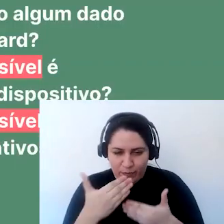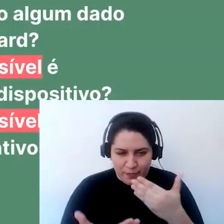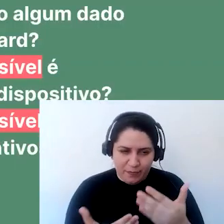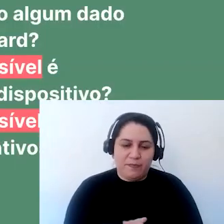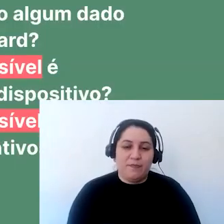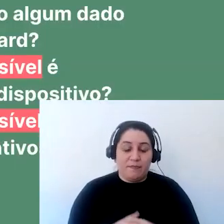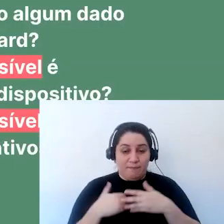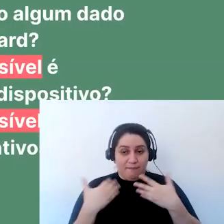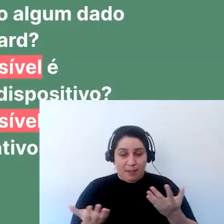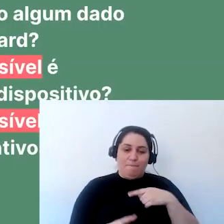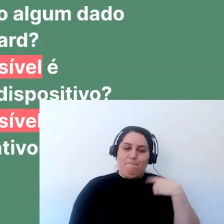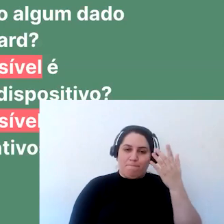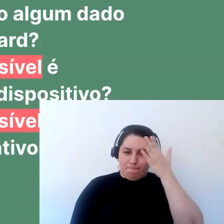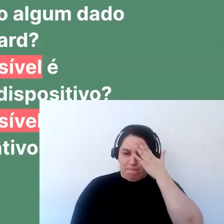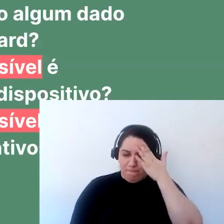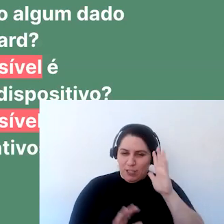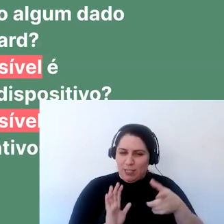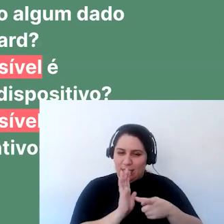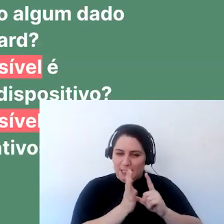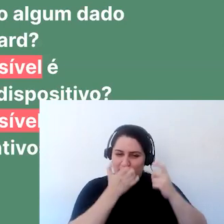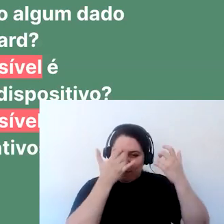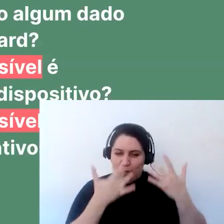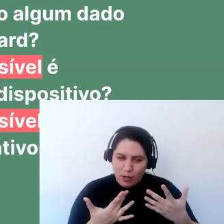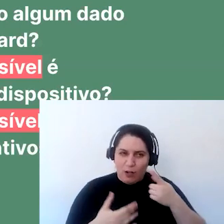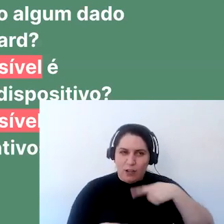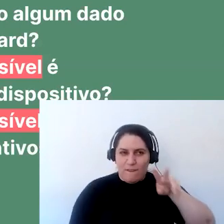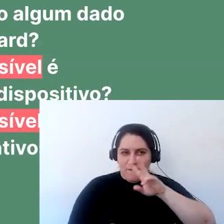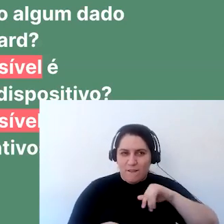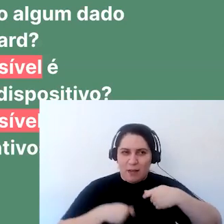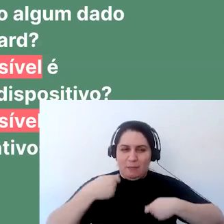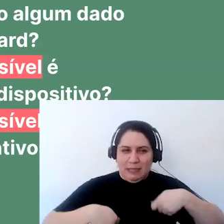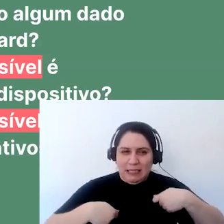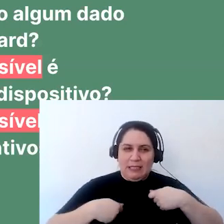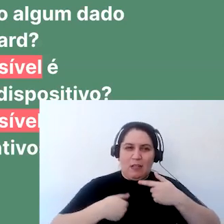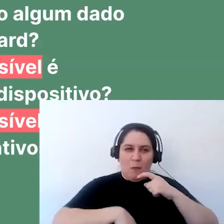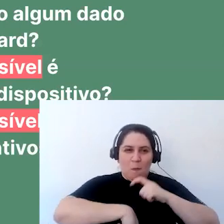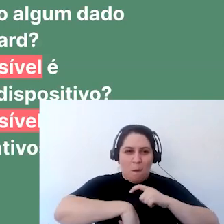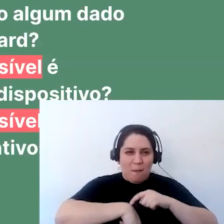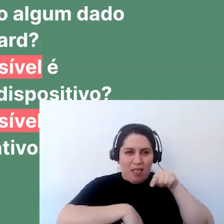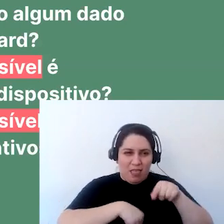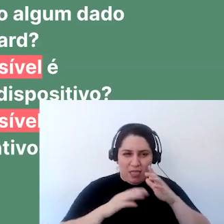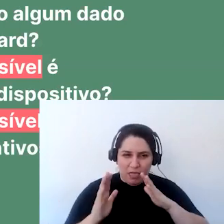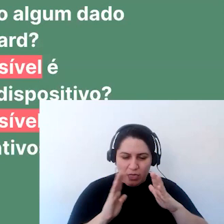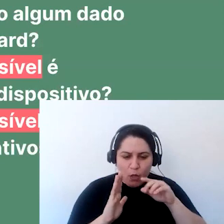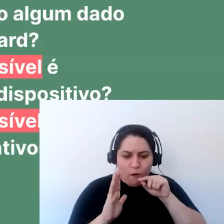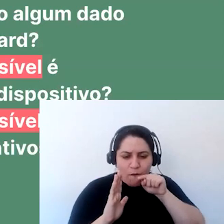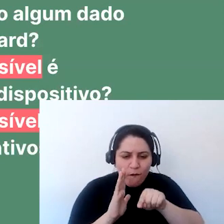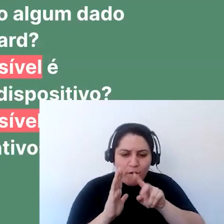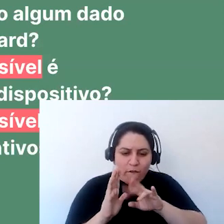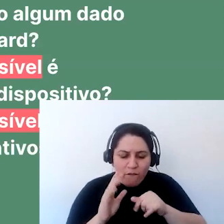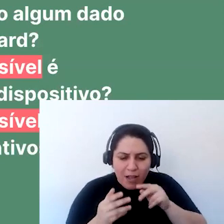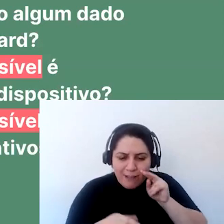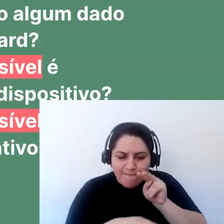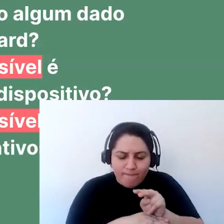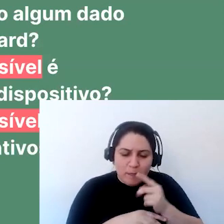pouquinho de práticas que a gente adotou e que vocês podem adotar na etapa de análise de negócio, nessa fase, né? Uma delas foi começar a